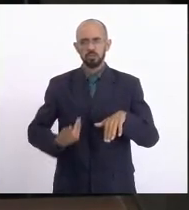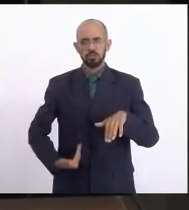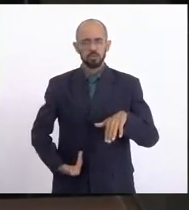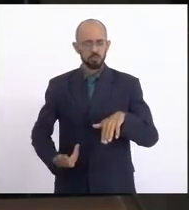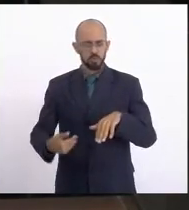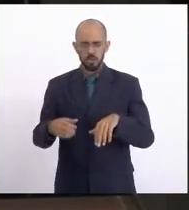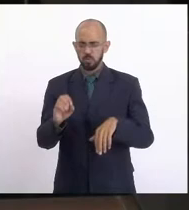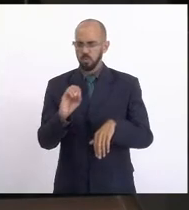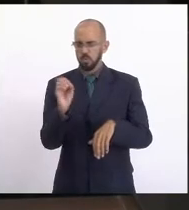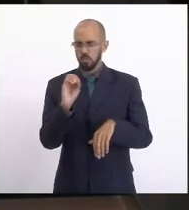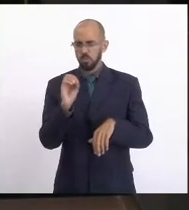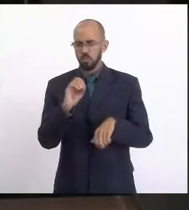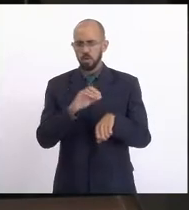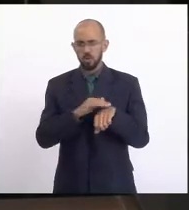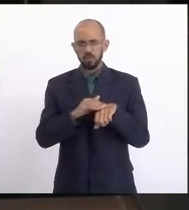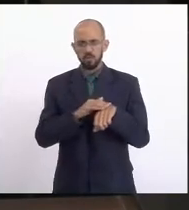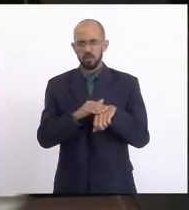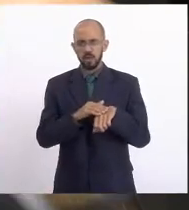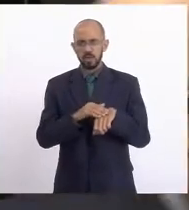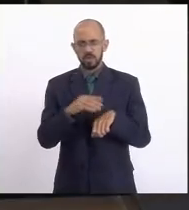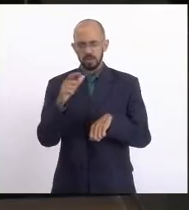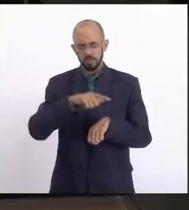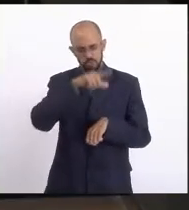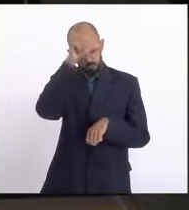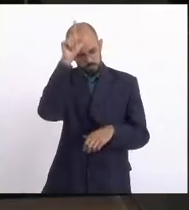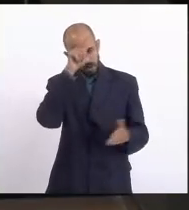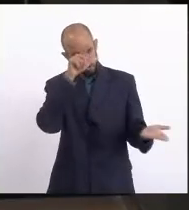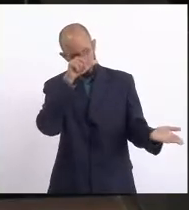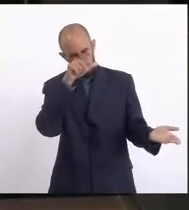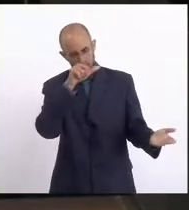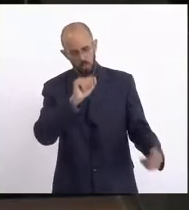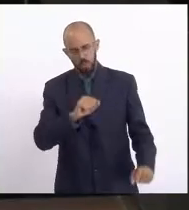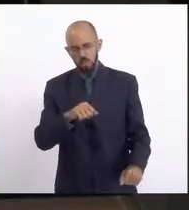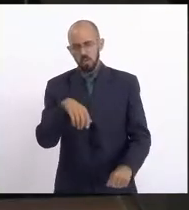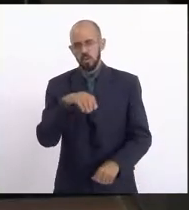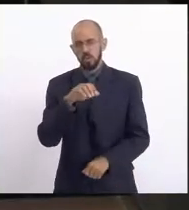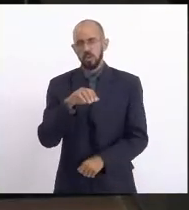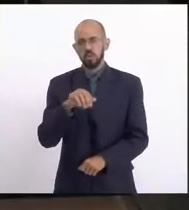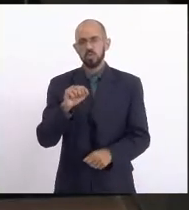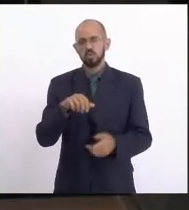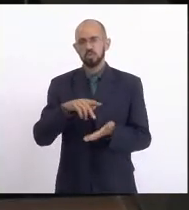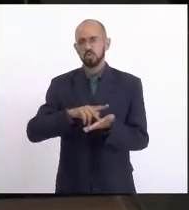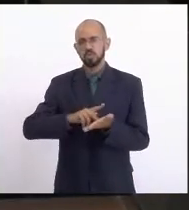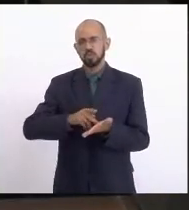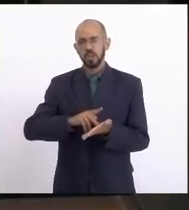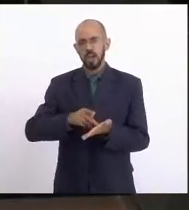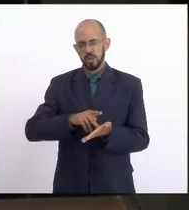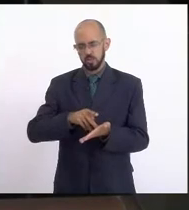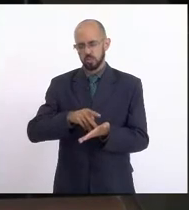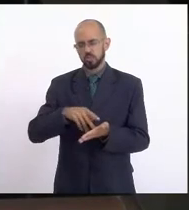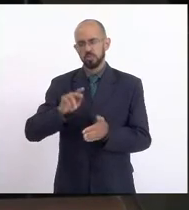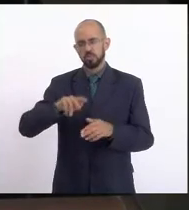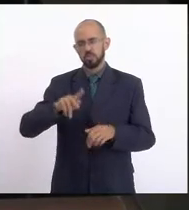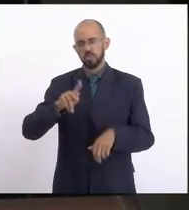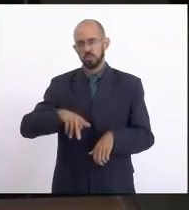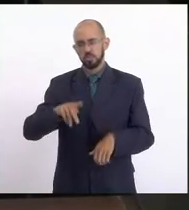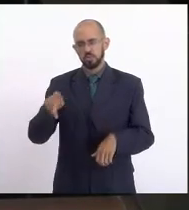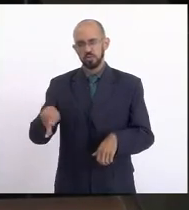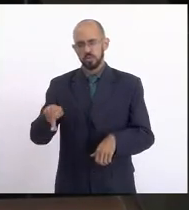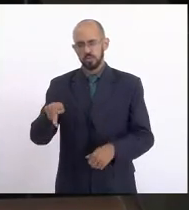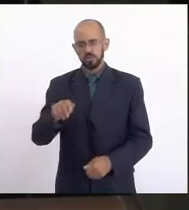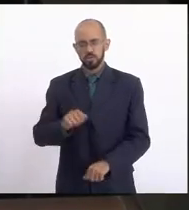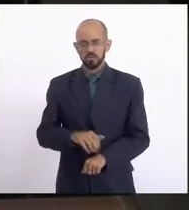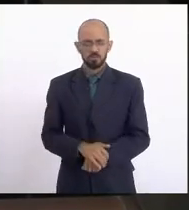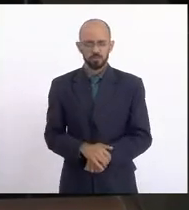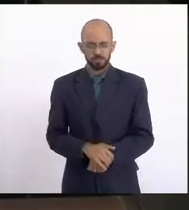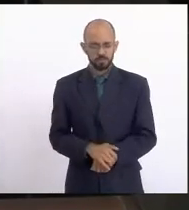nenhuma conversa, deputado Luiz Paulo, com o CEP, Sindicato Estadual dos Profissionais de Educação, que representa os profissionais de